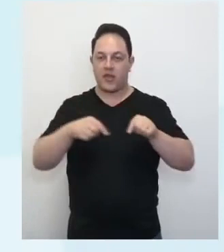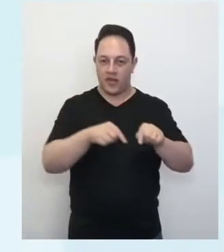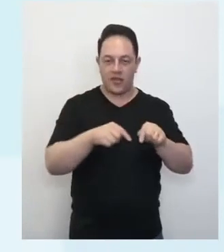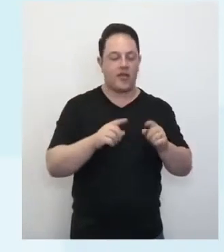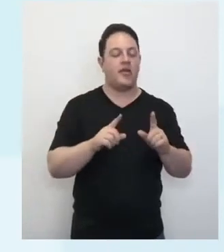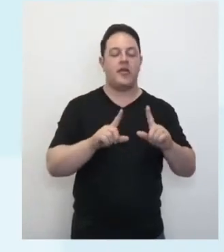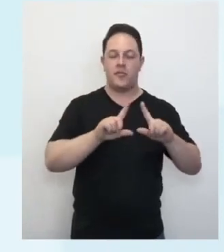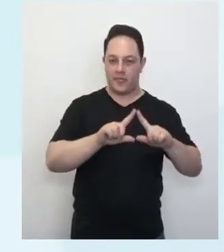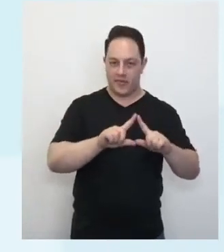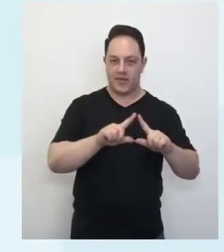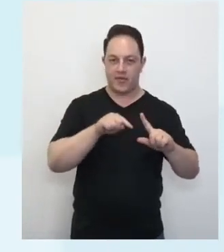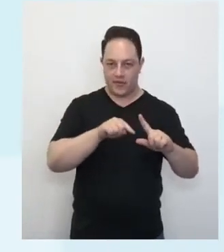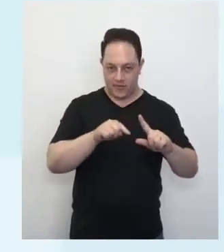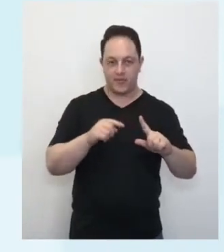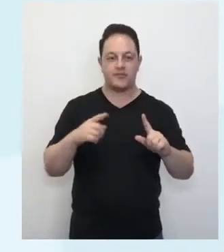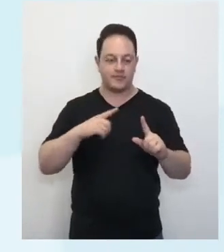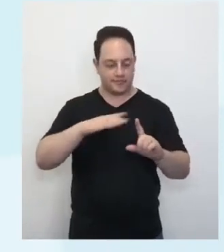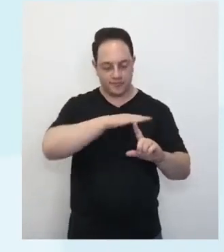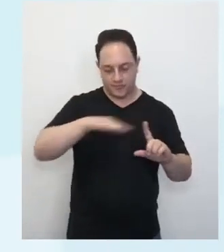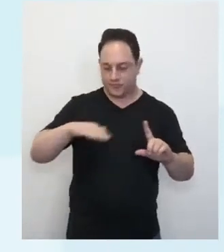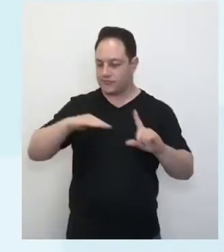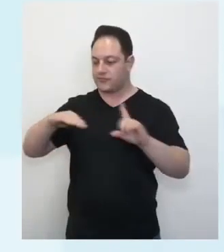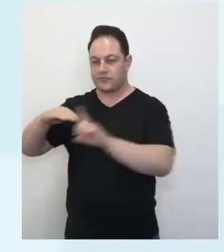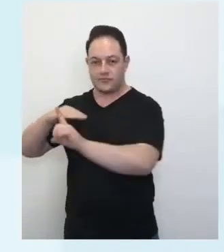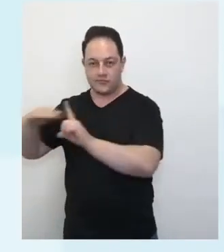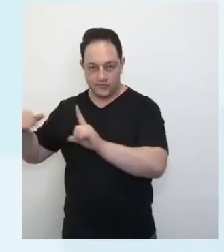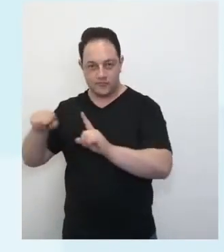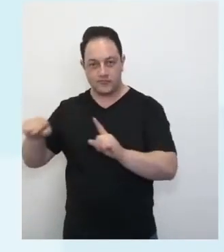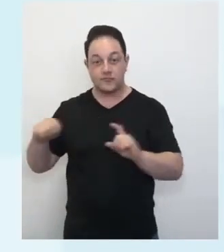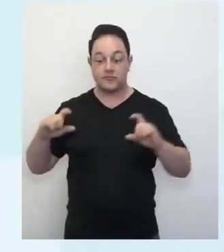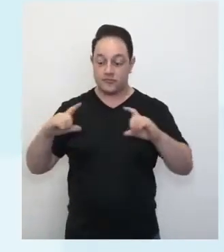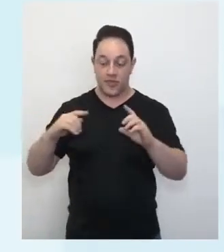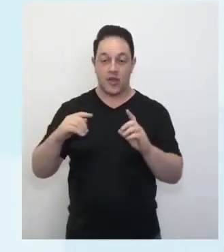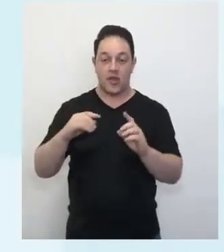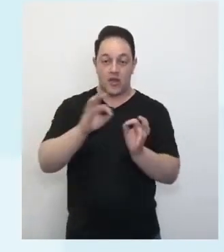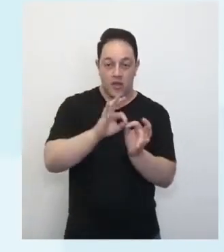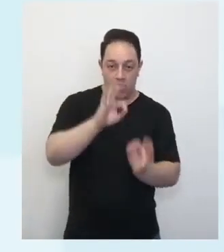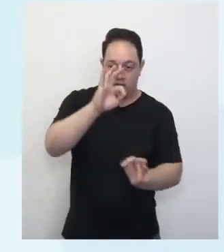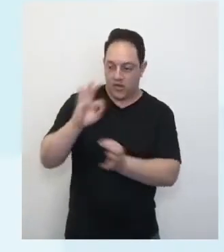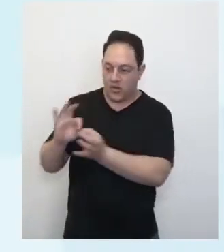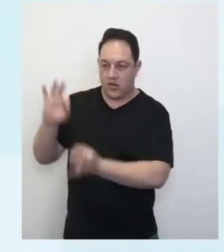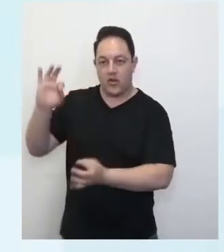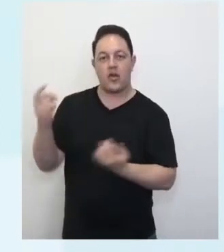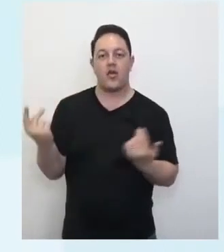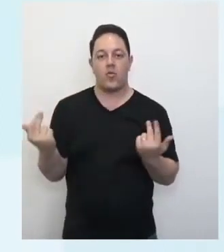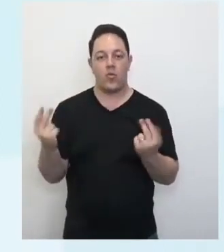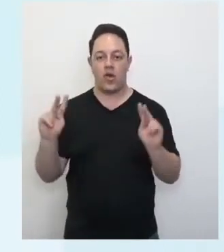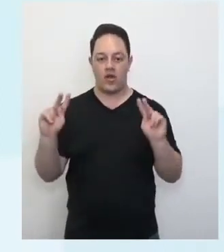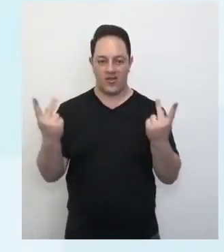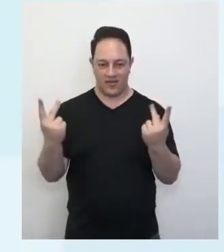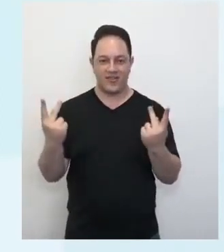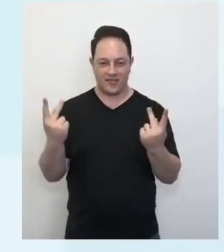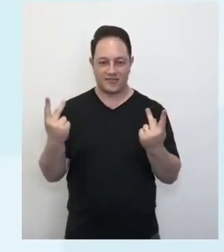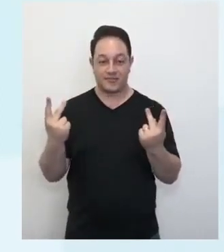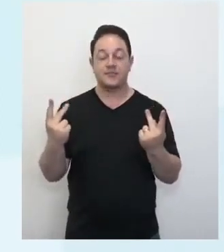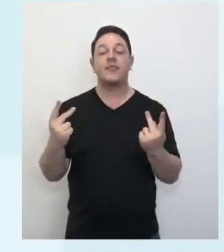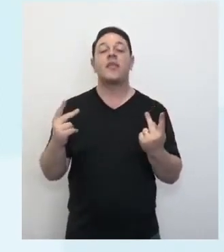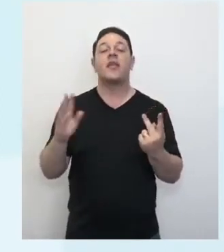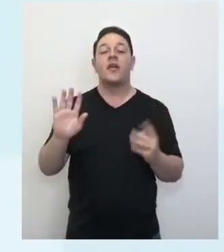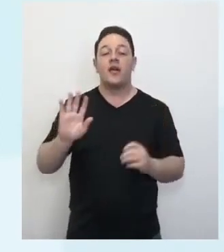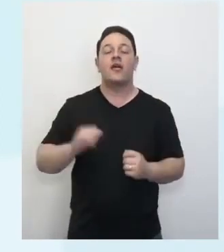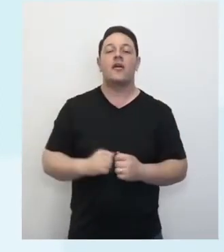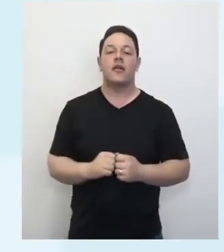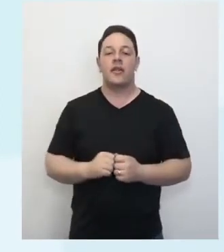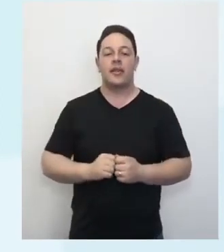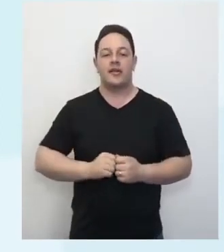esse vídeo essa pirâmide esse cone tem a mesma altura h e este corte foi